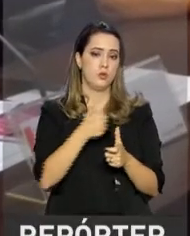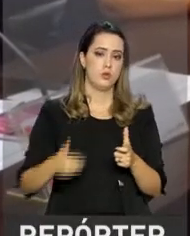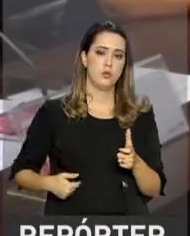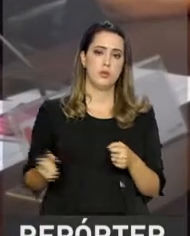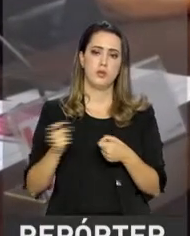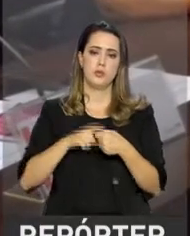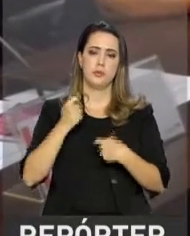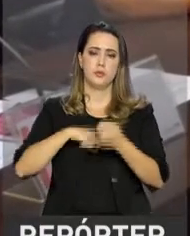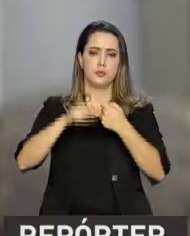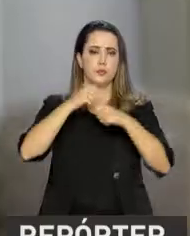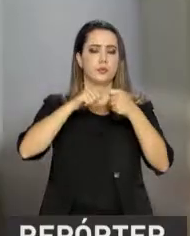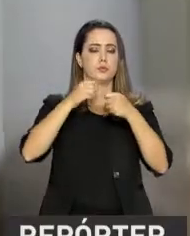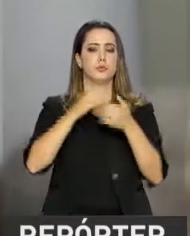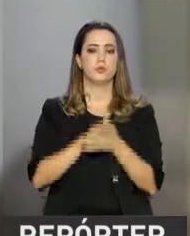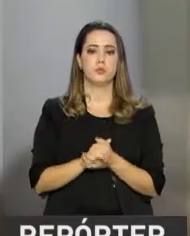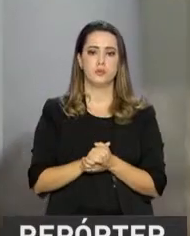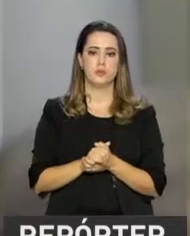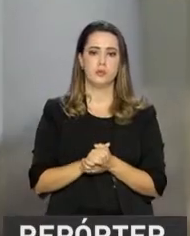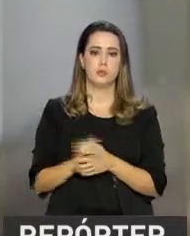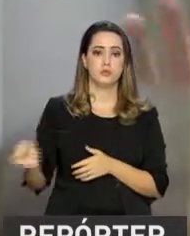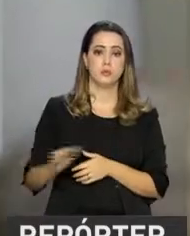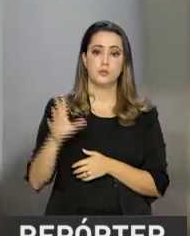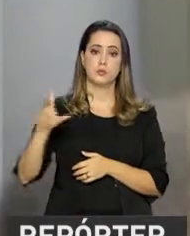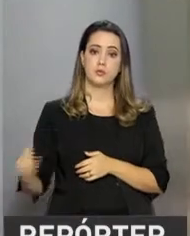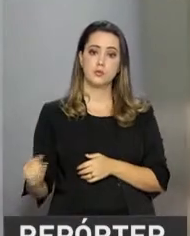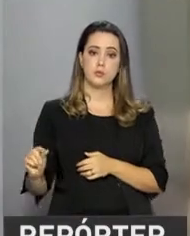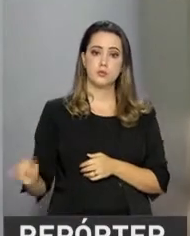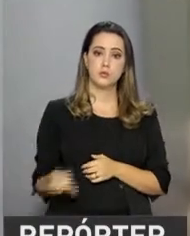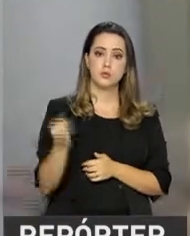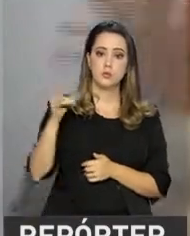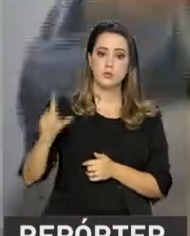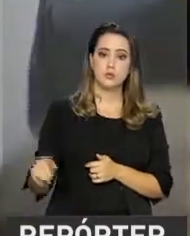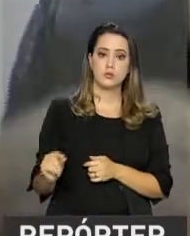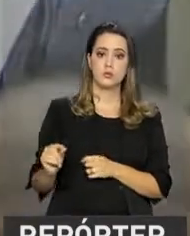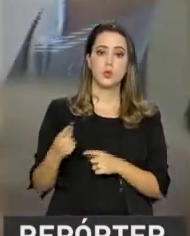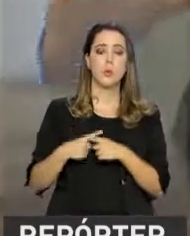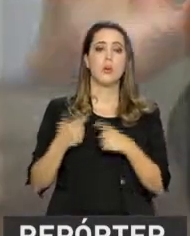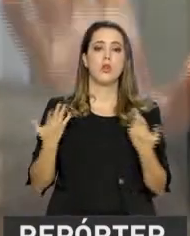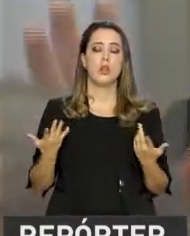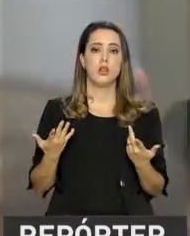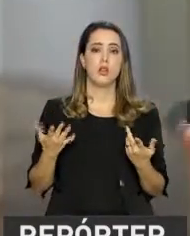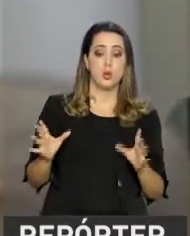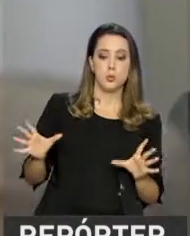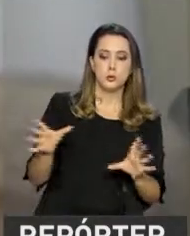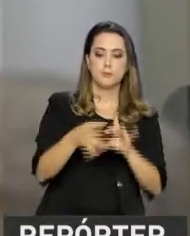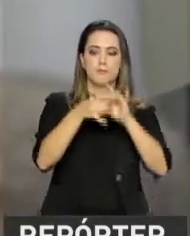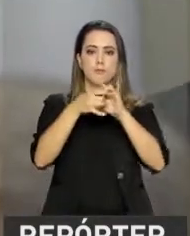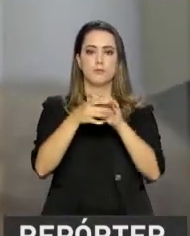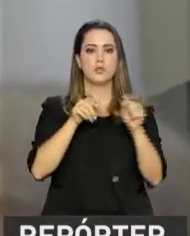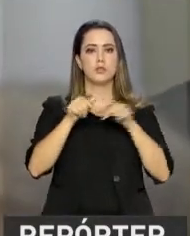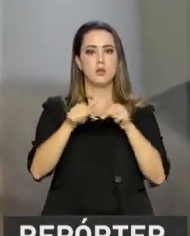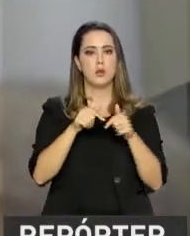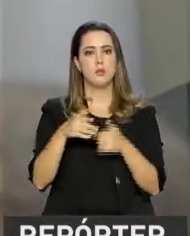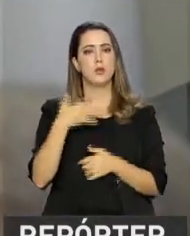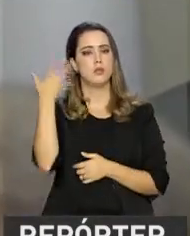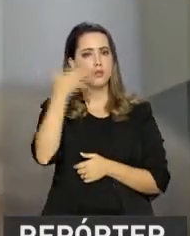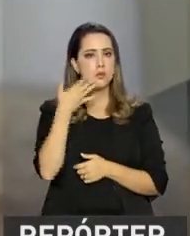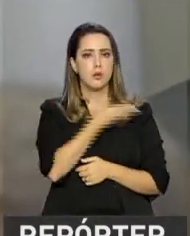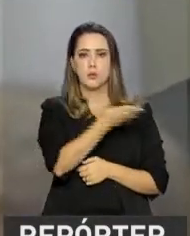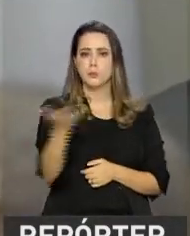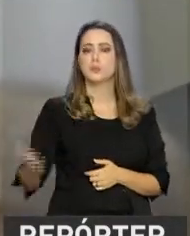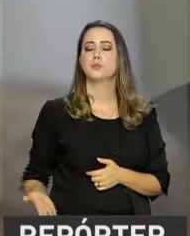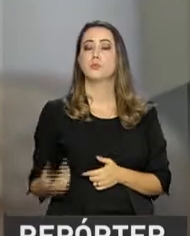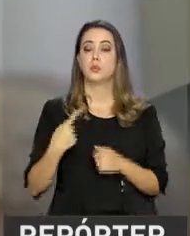da economia a inflação caiu os juros caíram por causa das atividade conjunta que eu estou escrevendo os senhores